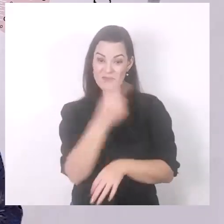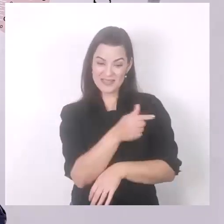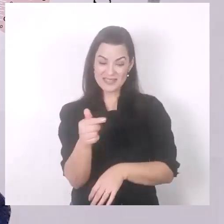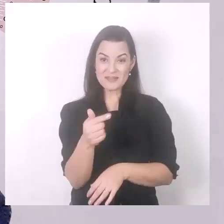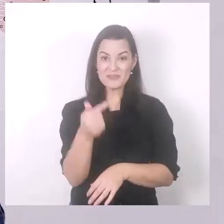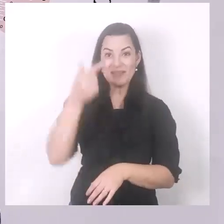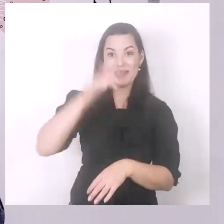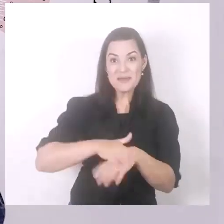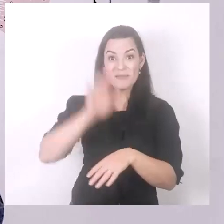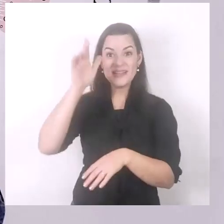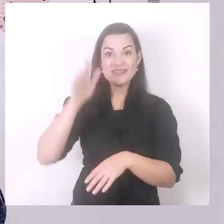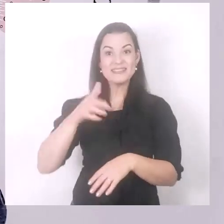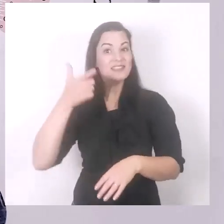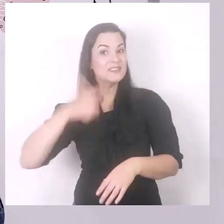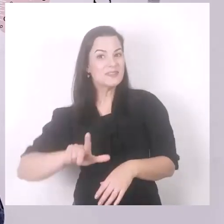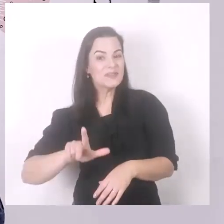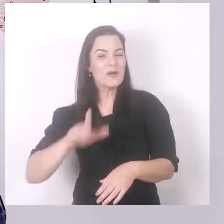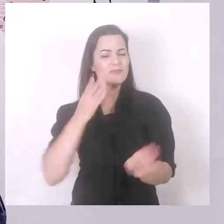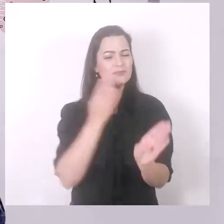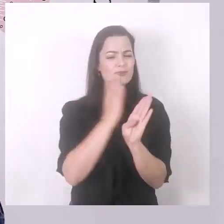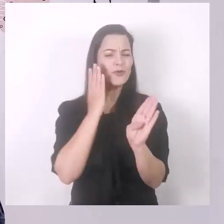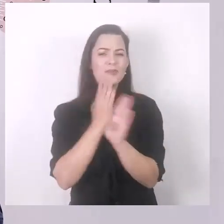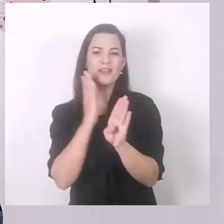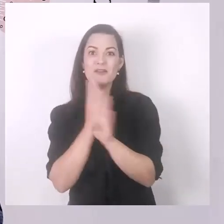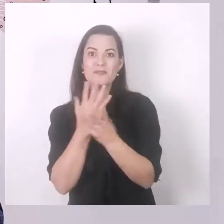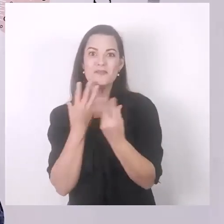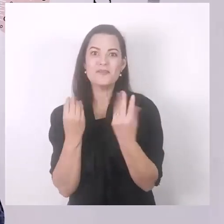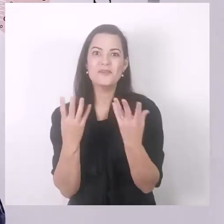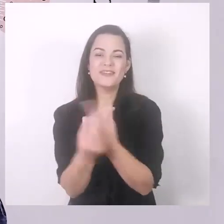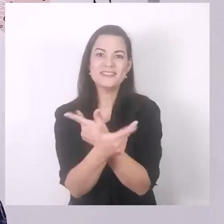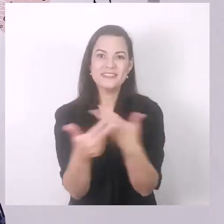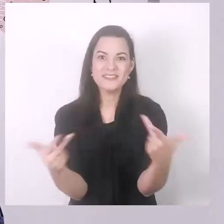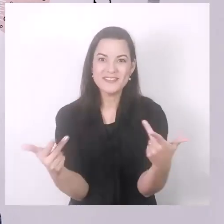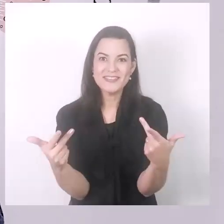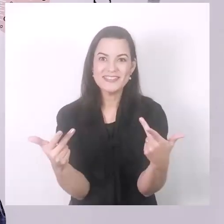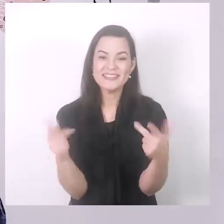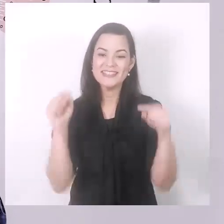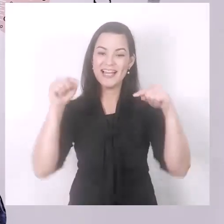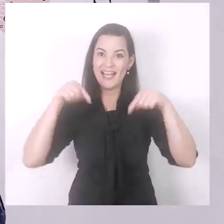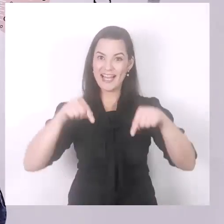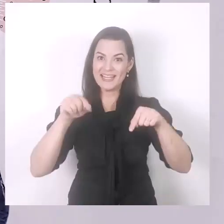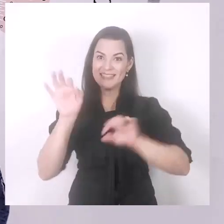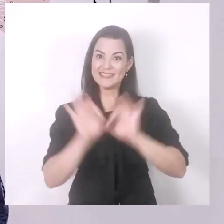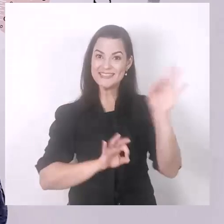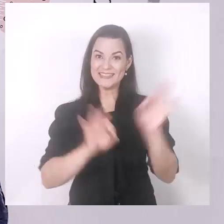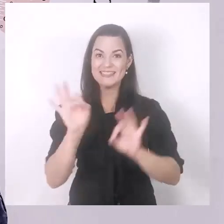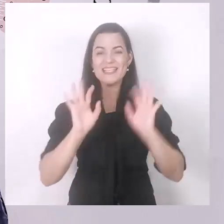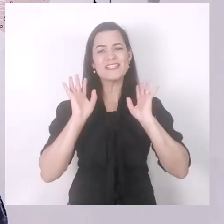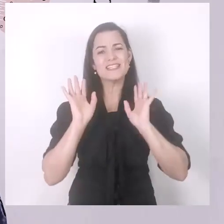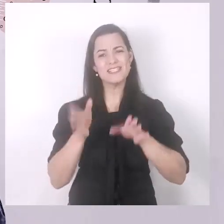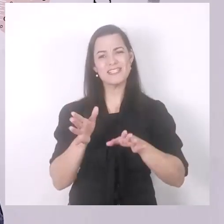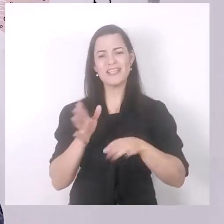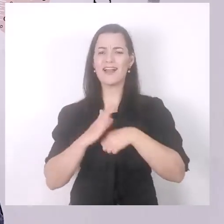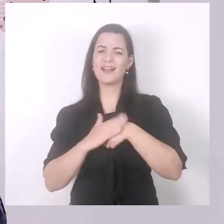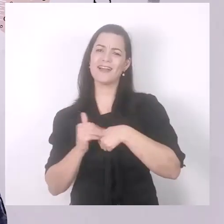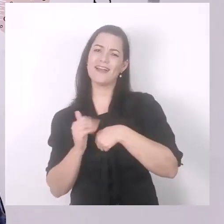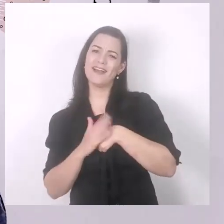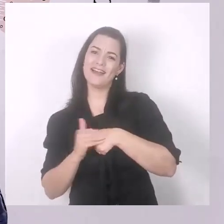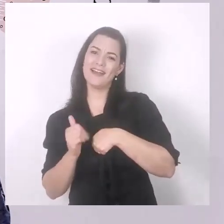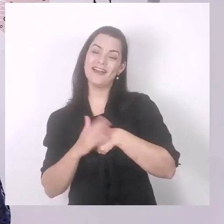semana recheada de descobertas, com muitas coisas aqui preparadas com imenso